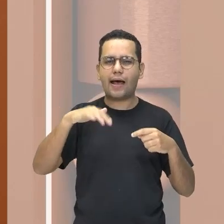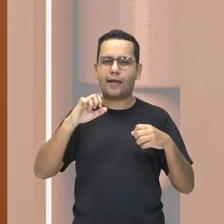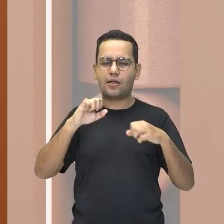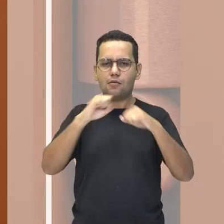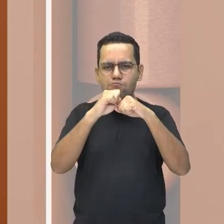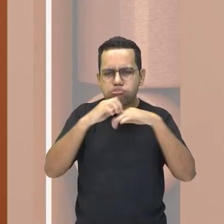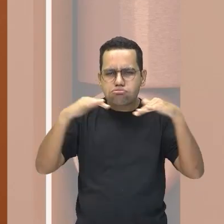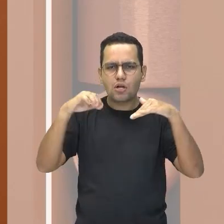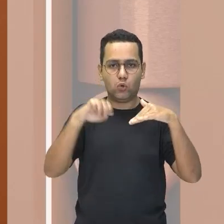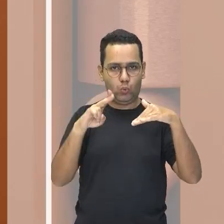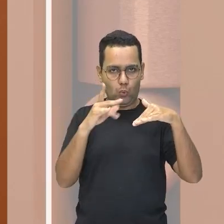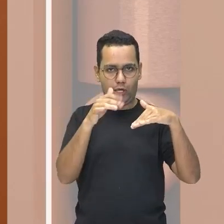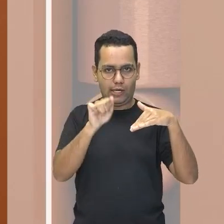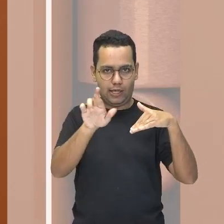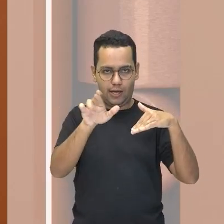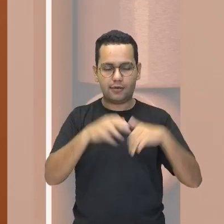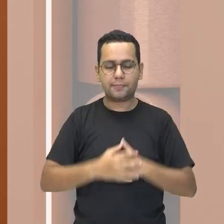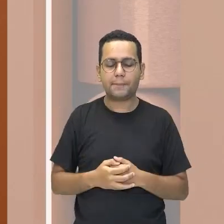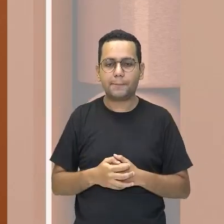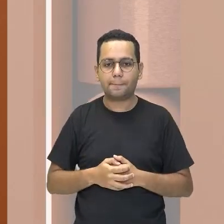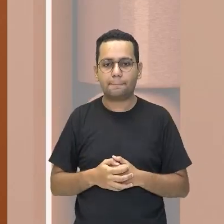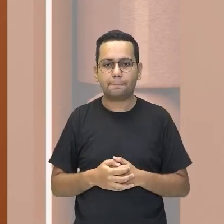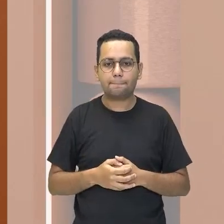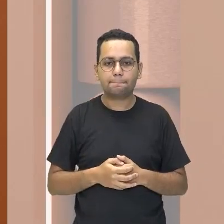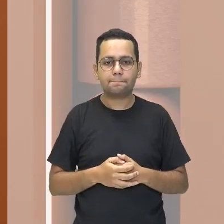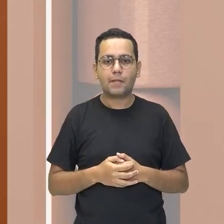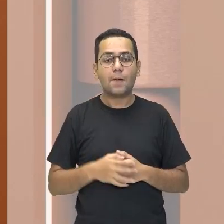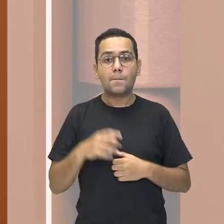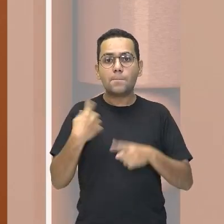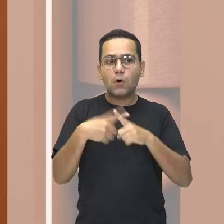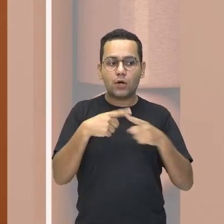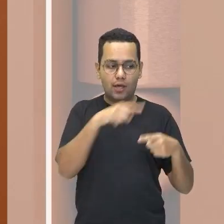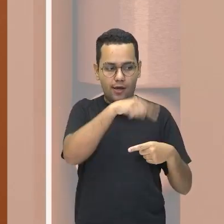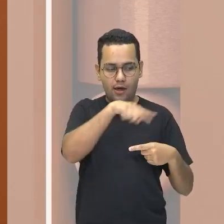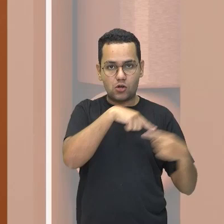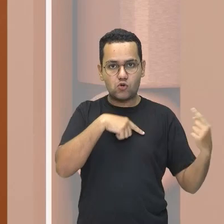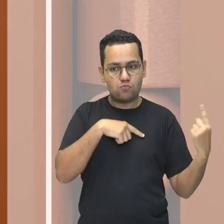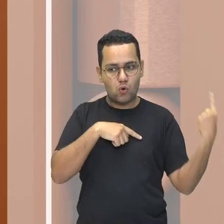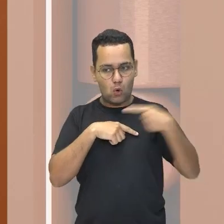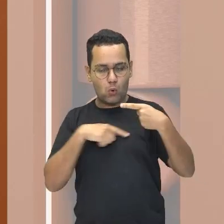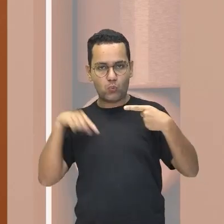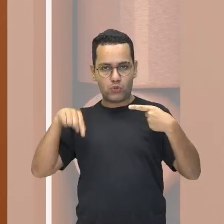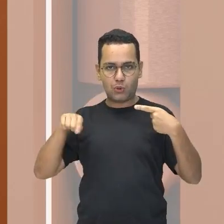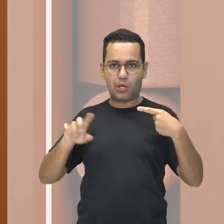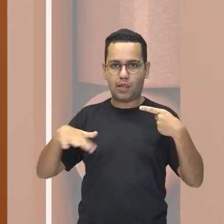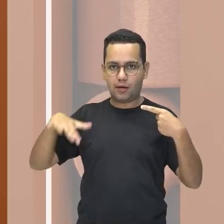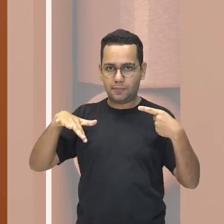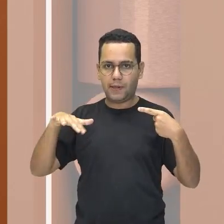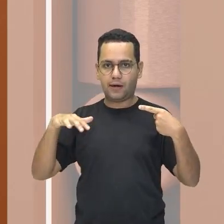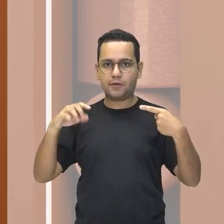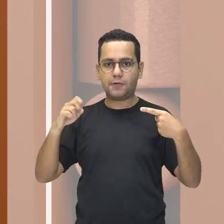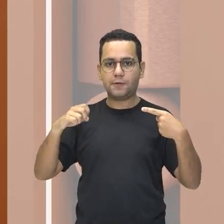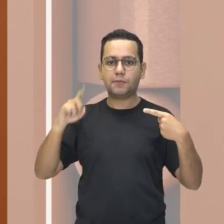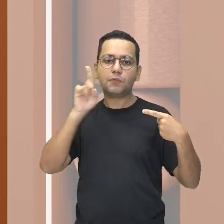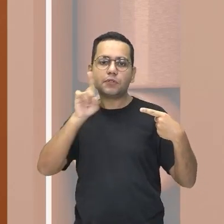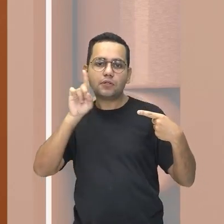também sabiam que não poderiam entrar em um conflito direto contra os Estados Unidos porque uma guerra nuclear